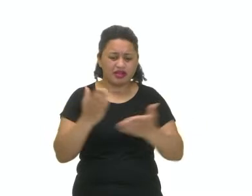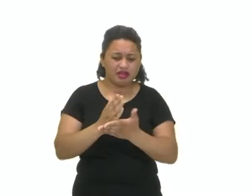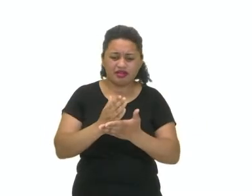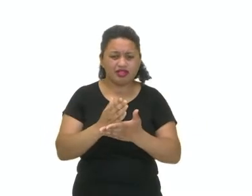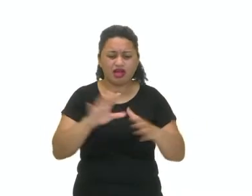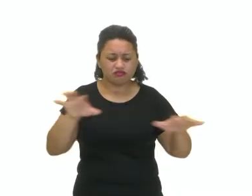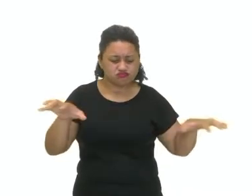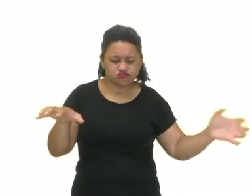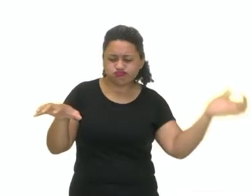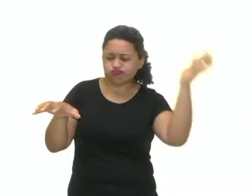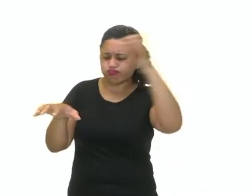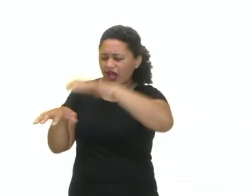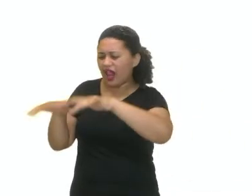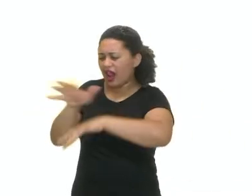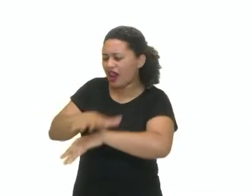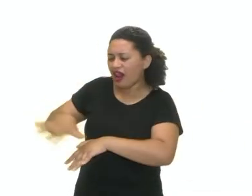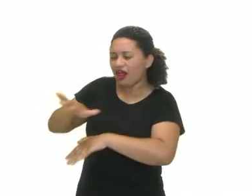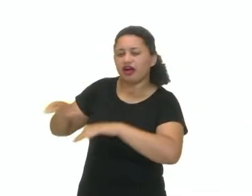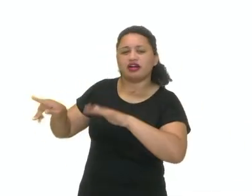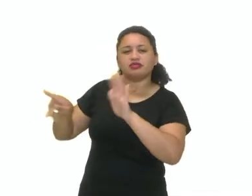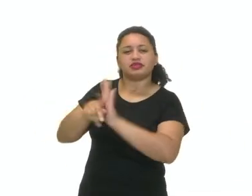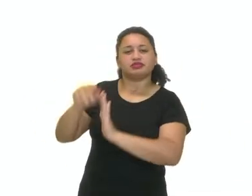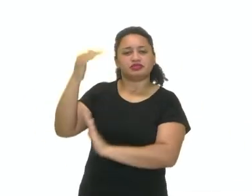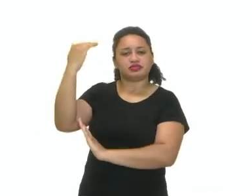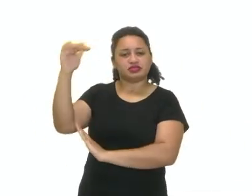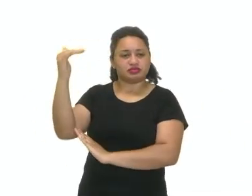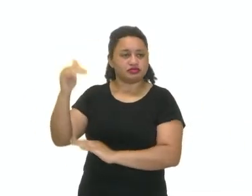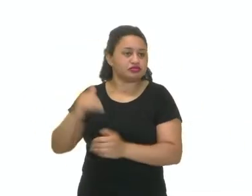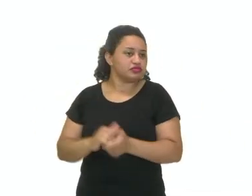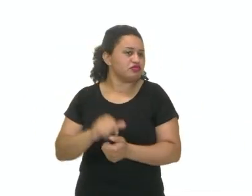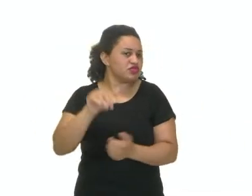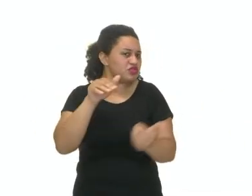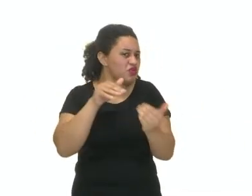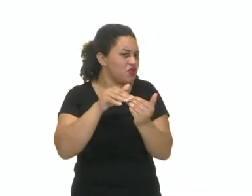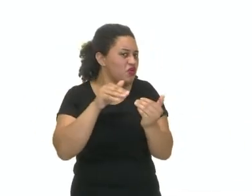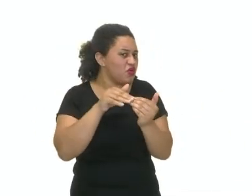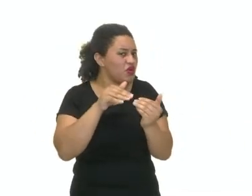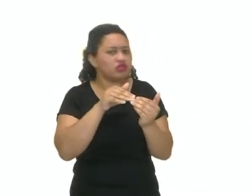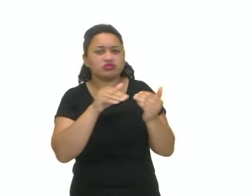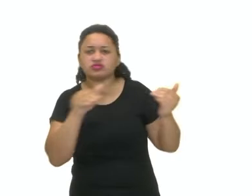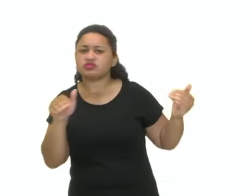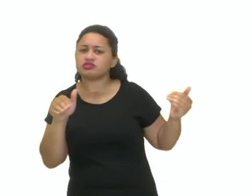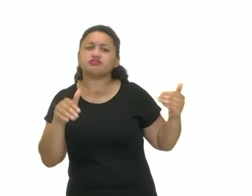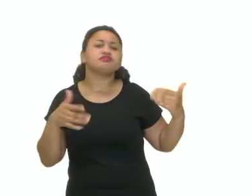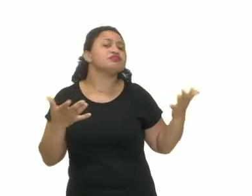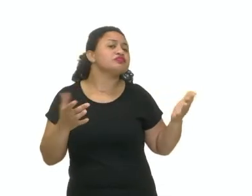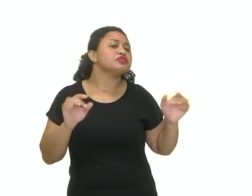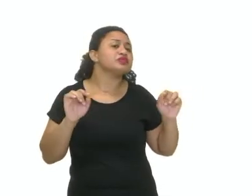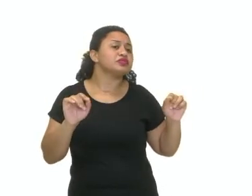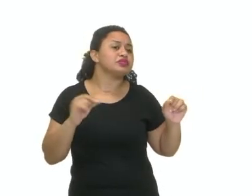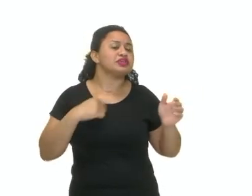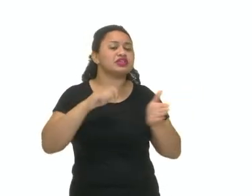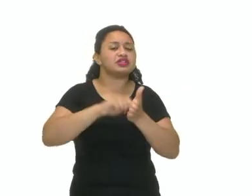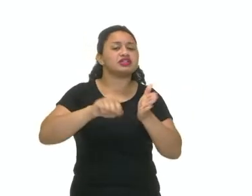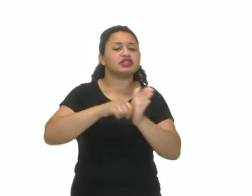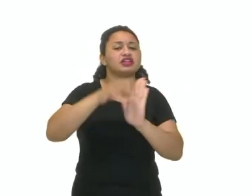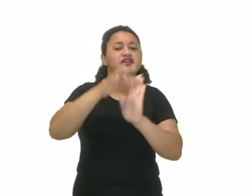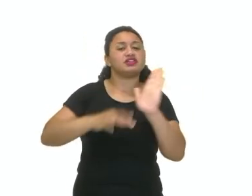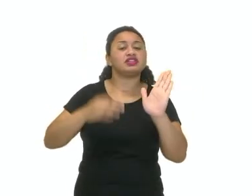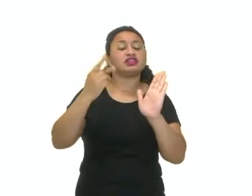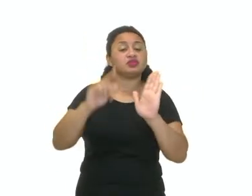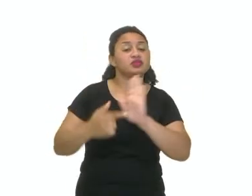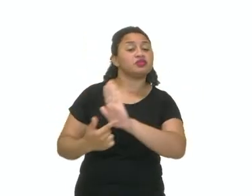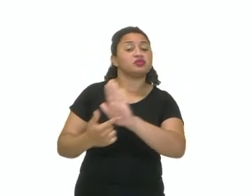crianças invadiram e tomam de assalto o mundo dos adultos. Você concorda com o autor ou discorda dele? Escreva seu texto manifestando